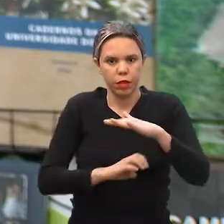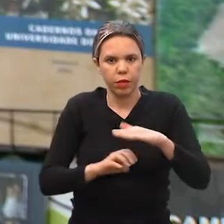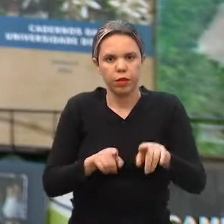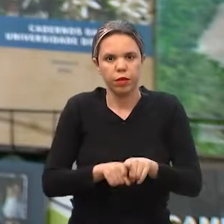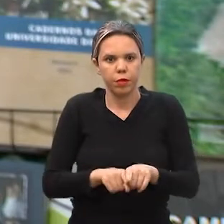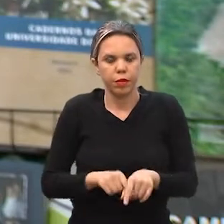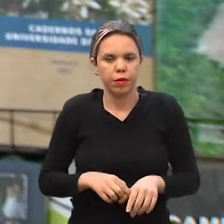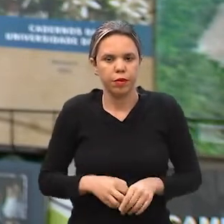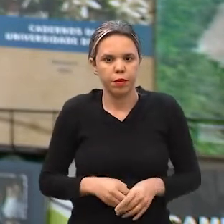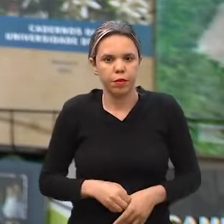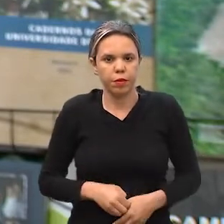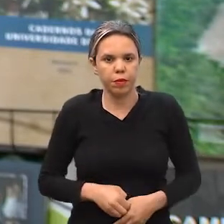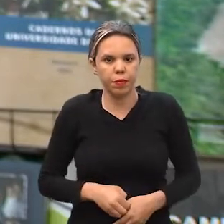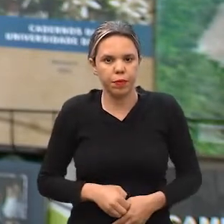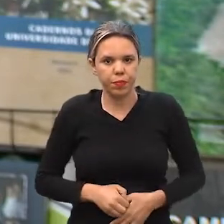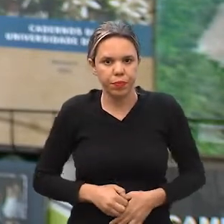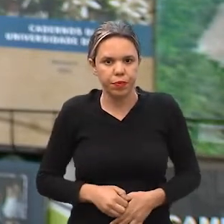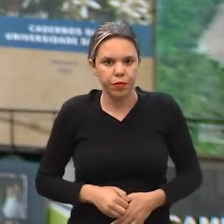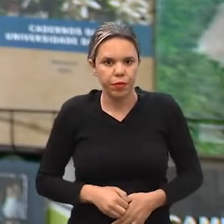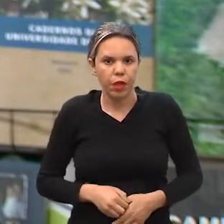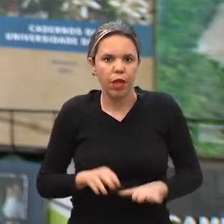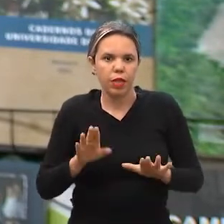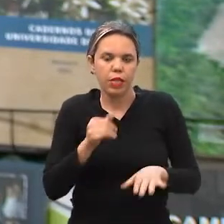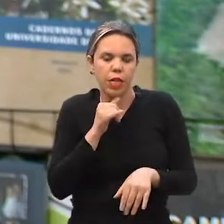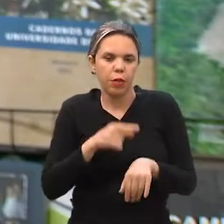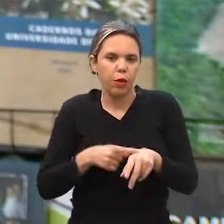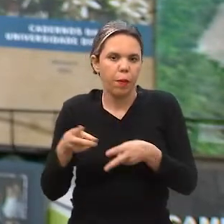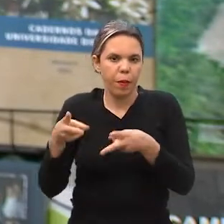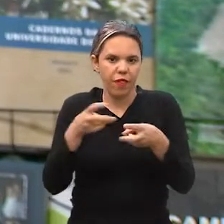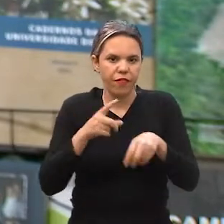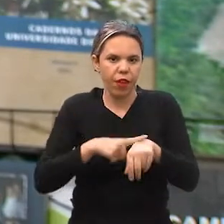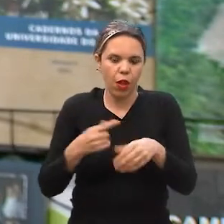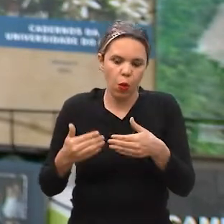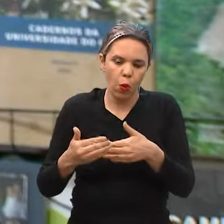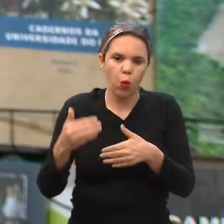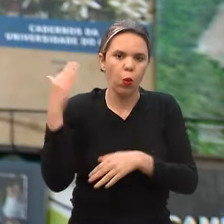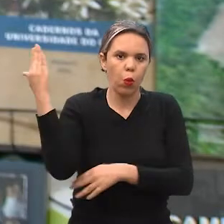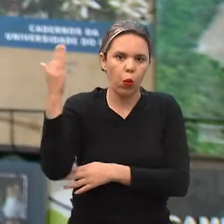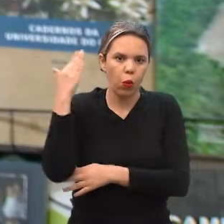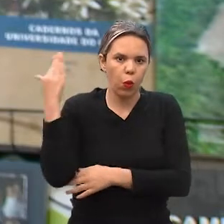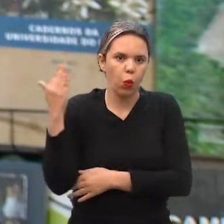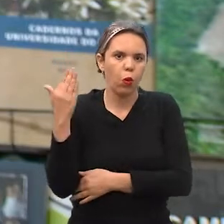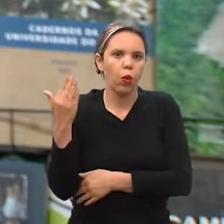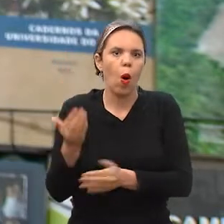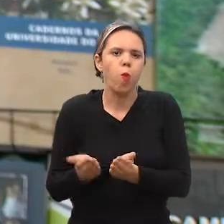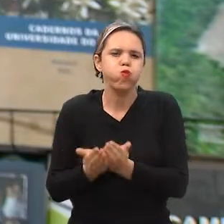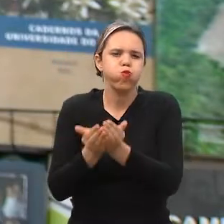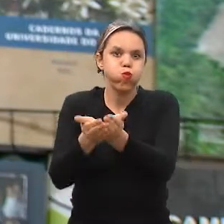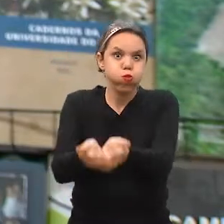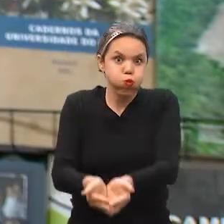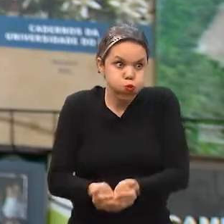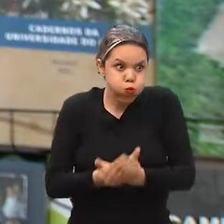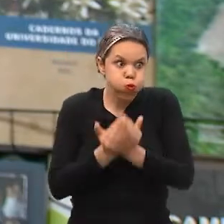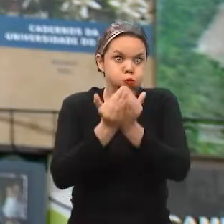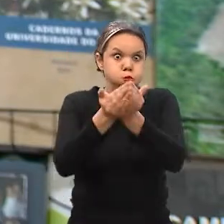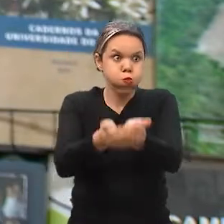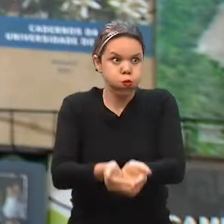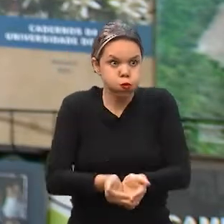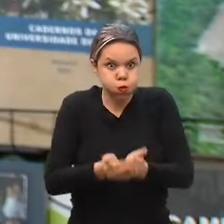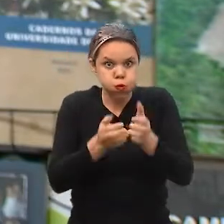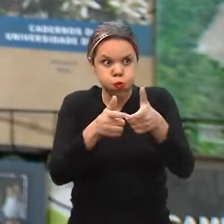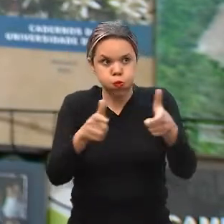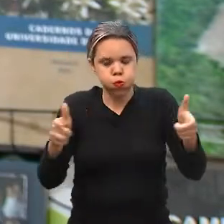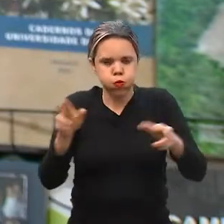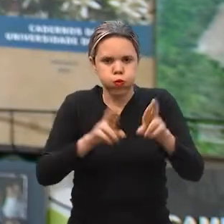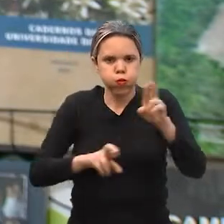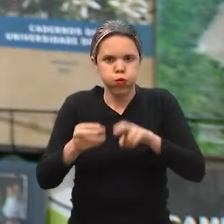dedicadas a prever o tempo para os grandes navios, grandes embarcações,